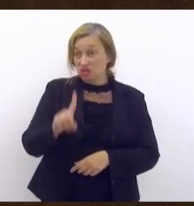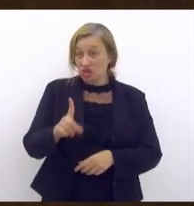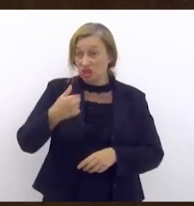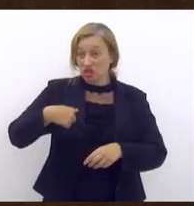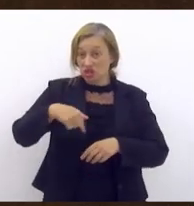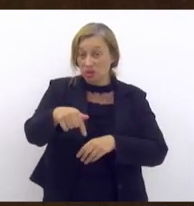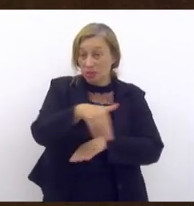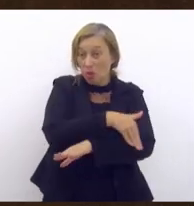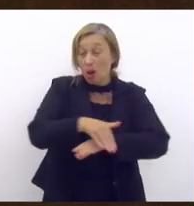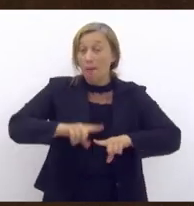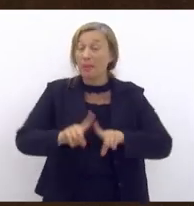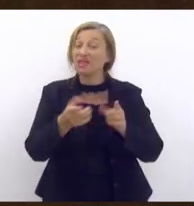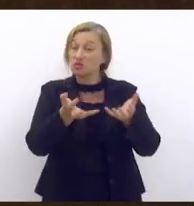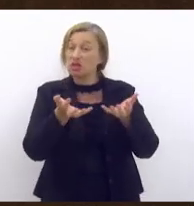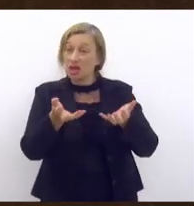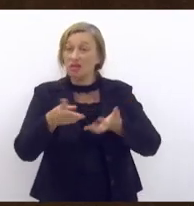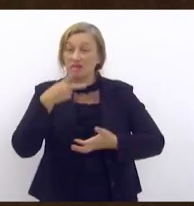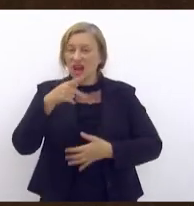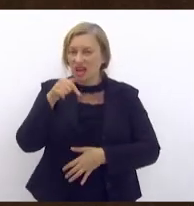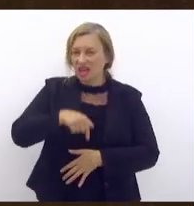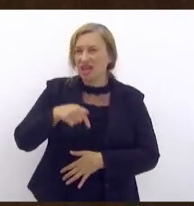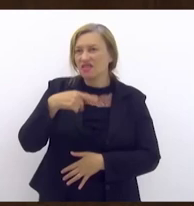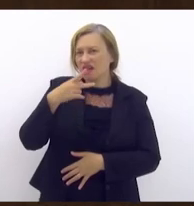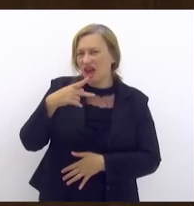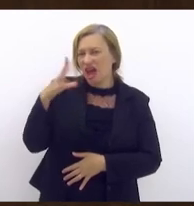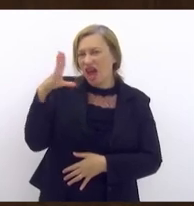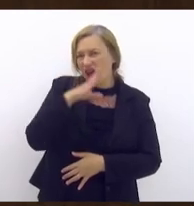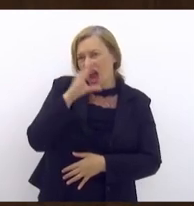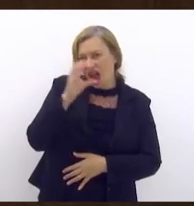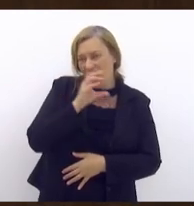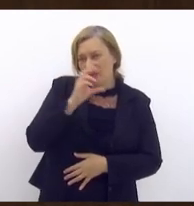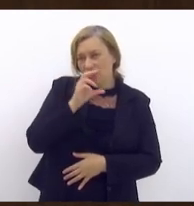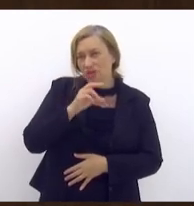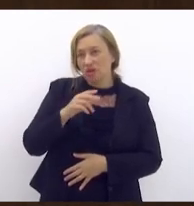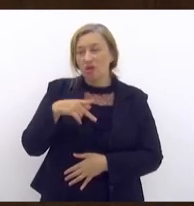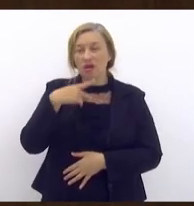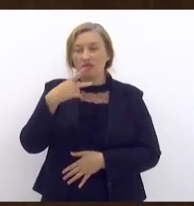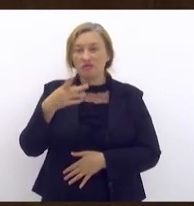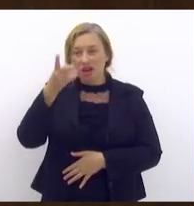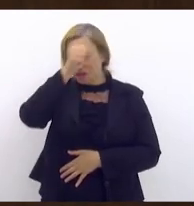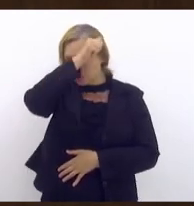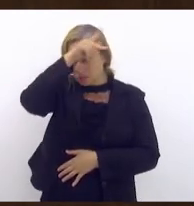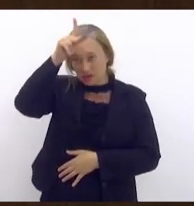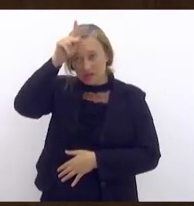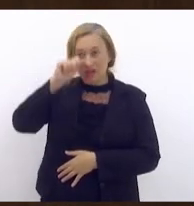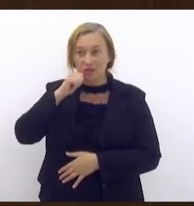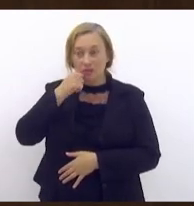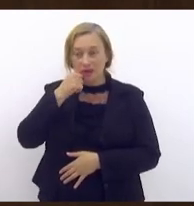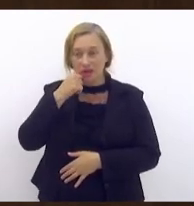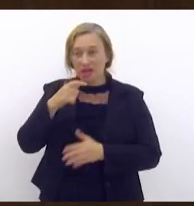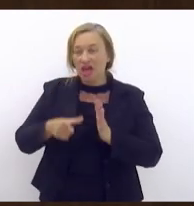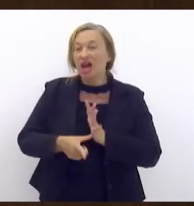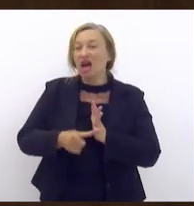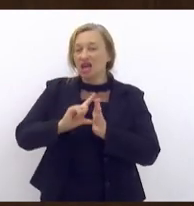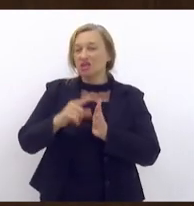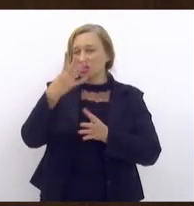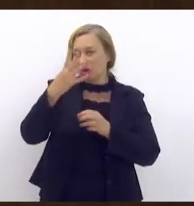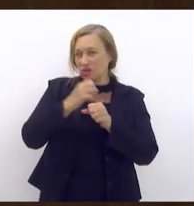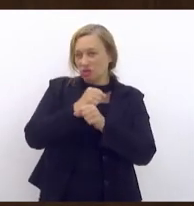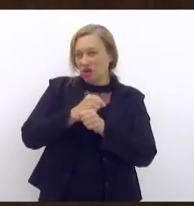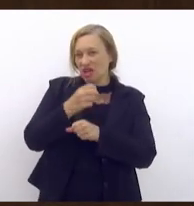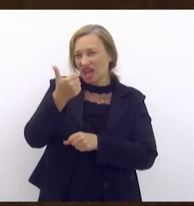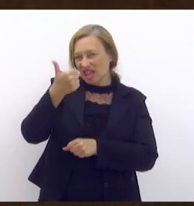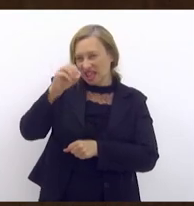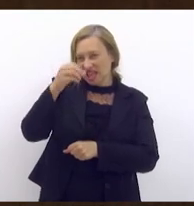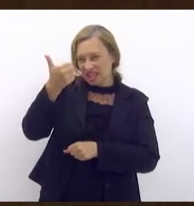ruas. Mas eu quero colocar aqui rapidinho uma fala do prefeito Eduardo Paes, anteriormente a esses 4 anos, 10 segundos,